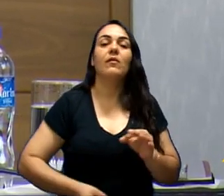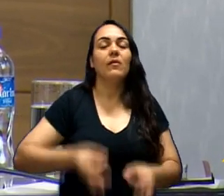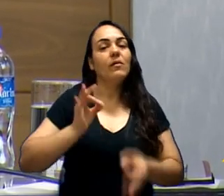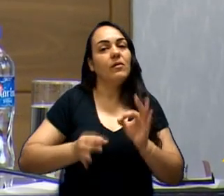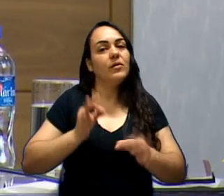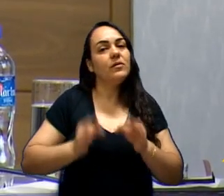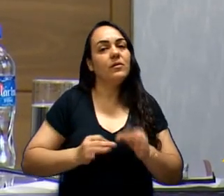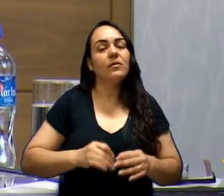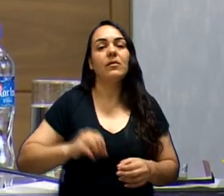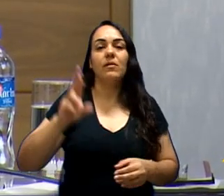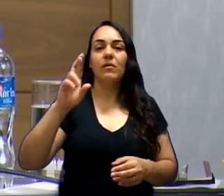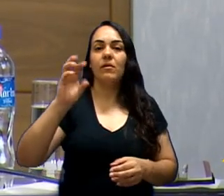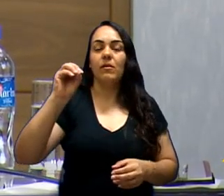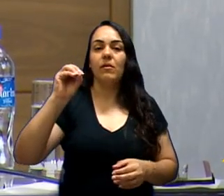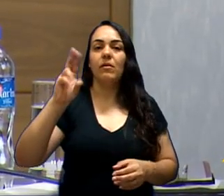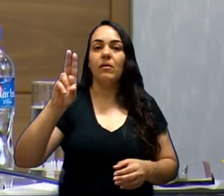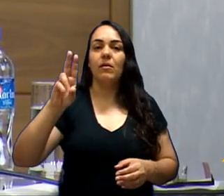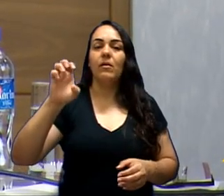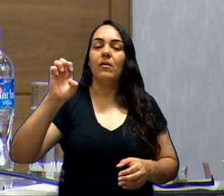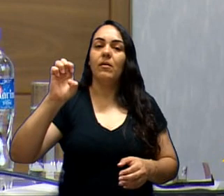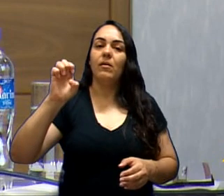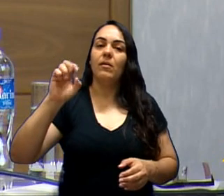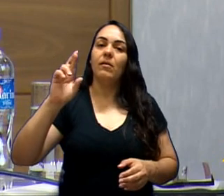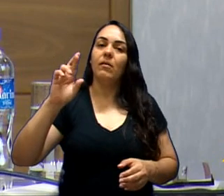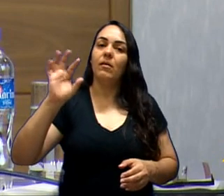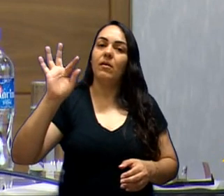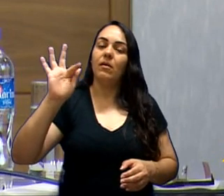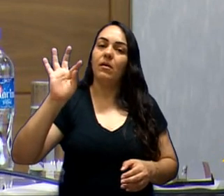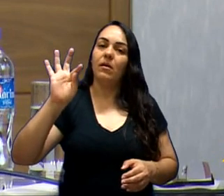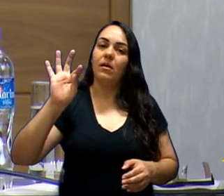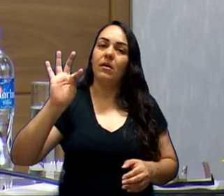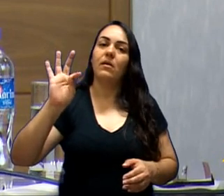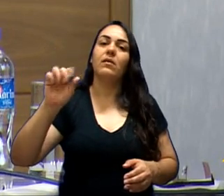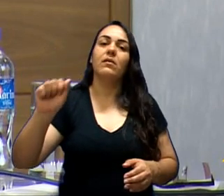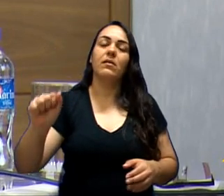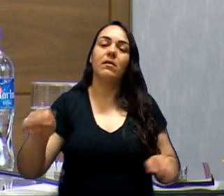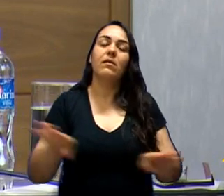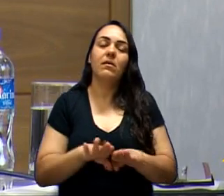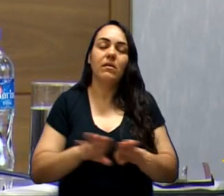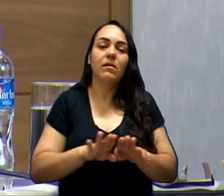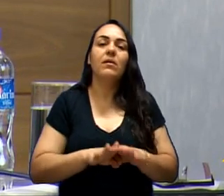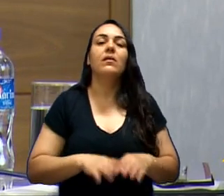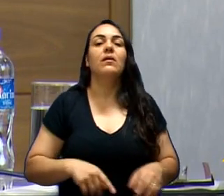o doutor Márcio Dias, secretário de Gabinete Central, para que explique,